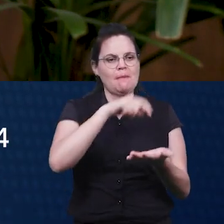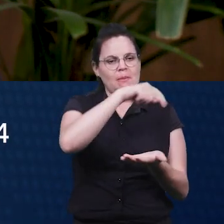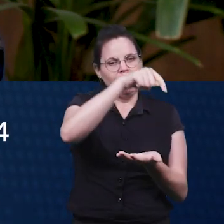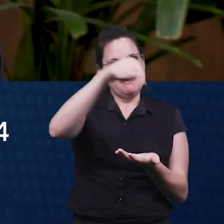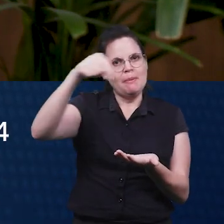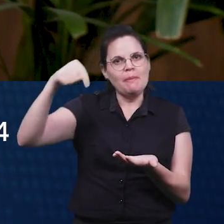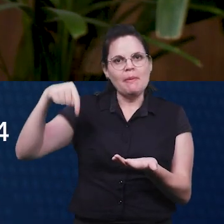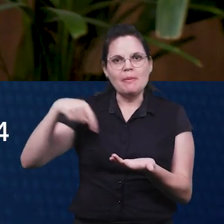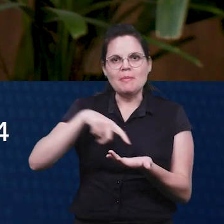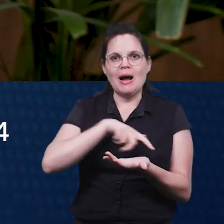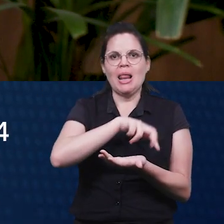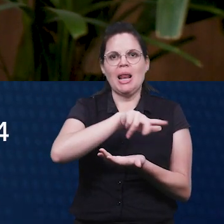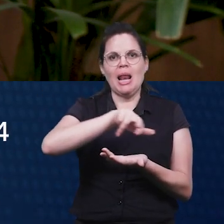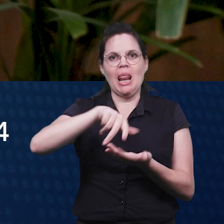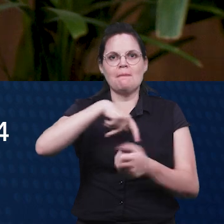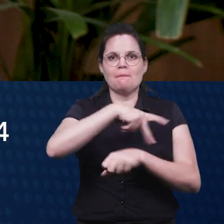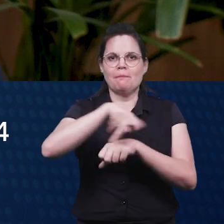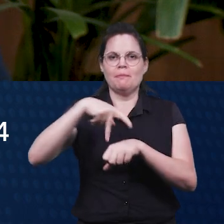uma forma